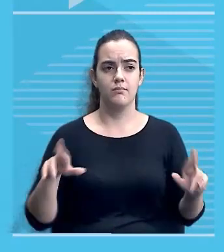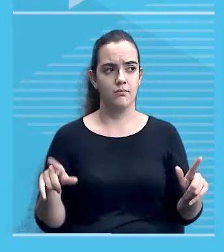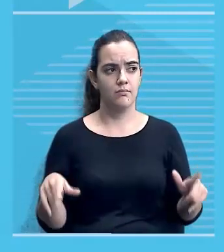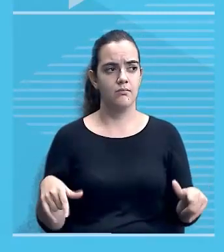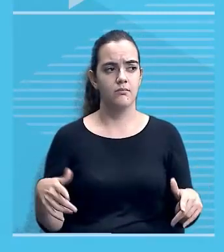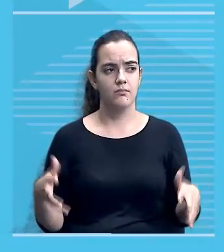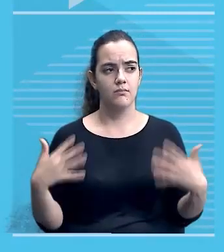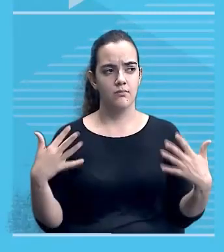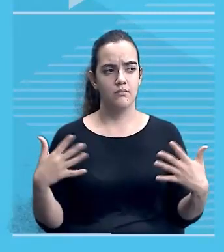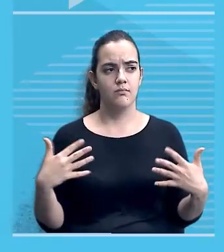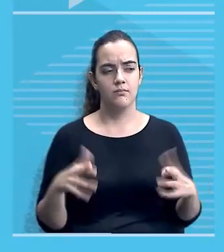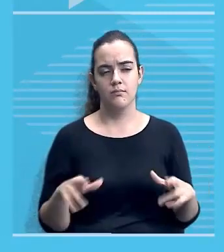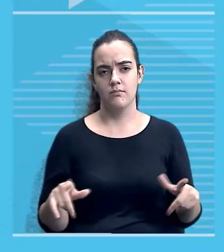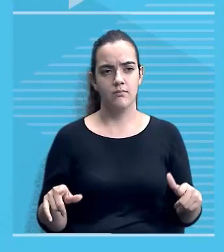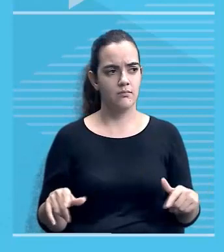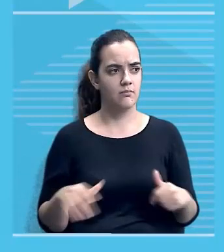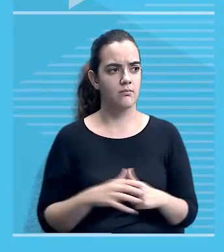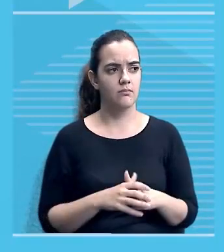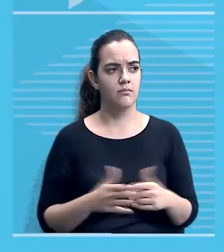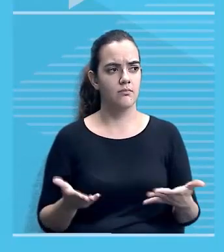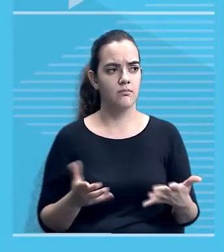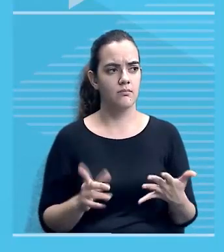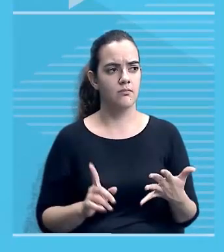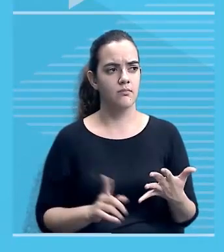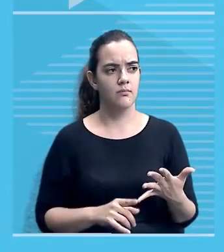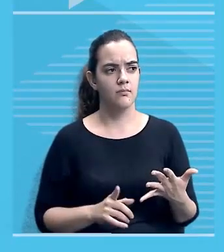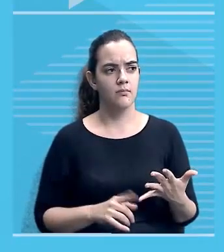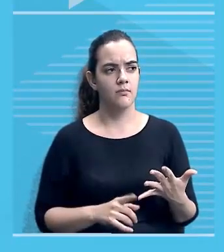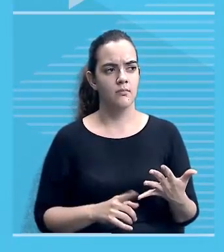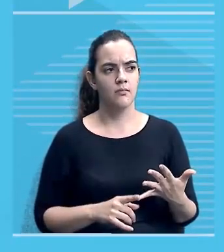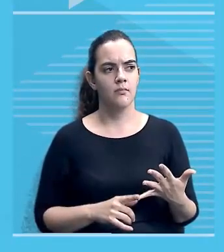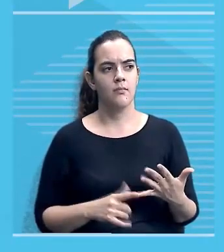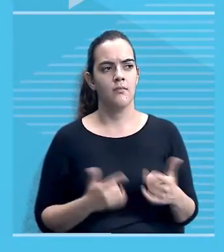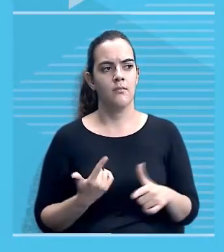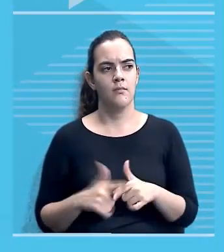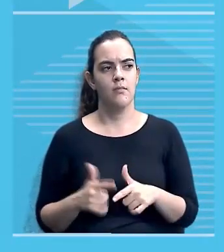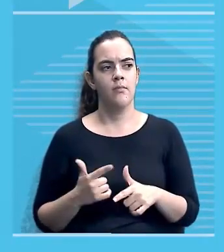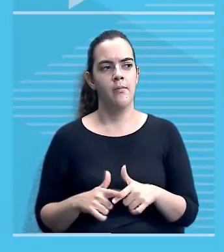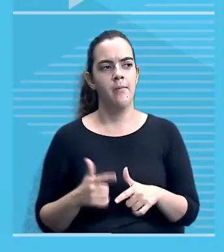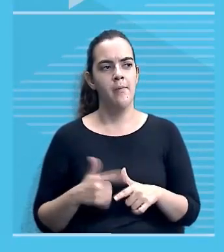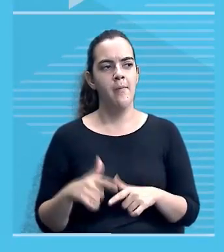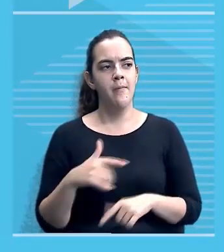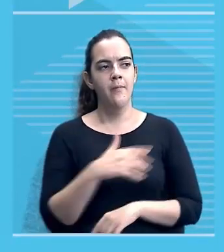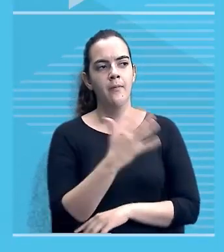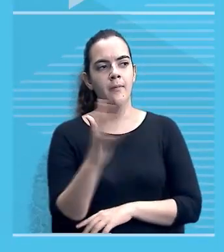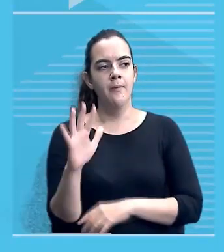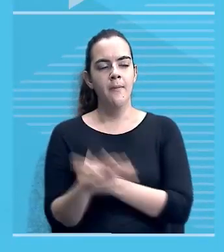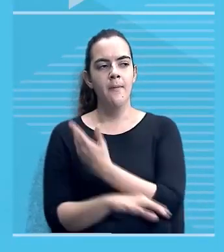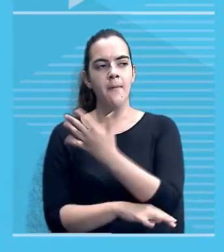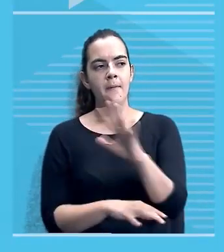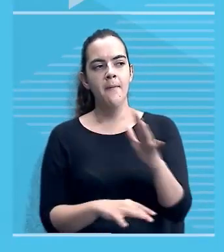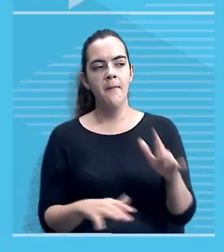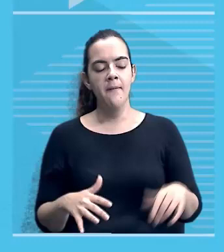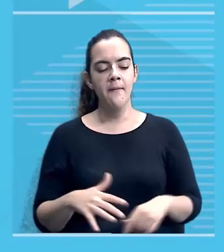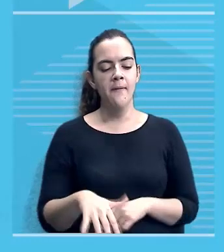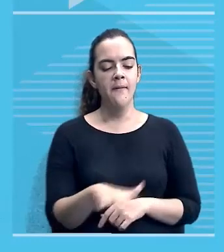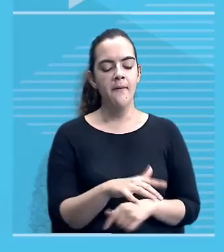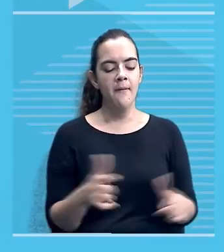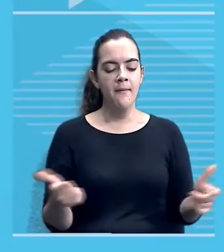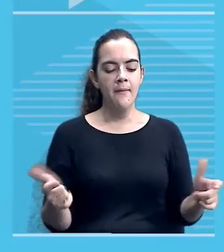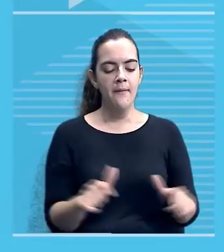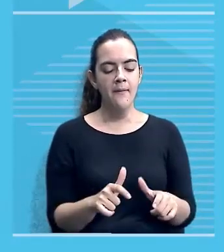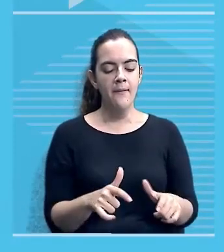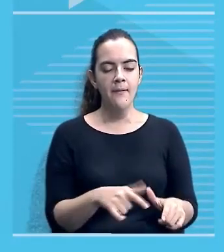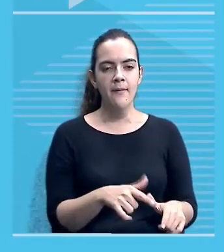que ele traz o crescimento das cidades tem provocado problemas à população relacionados ao